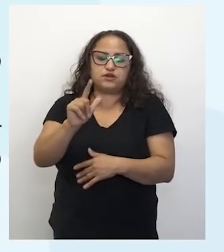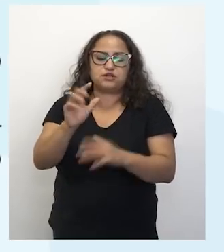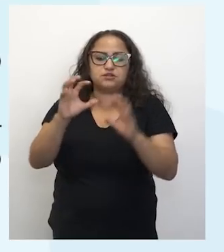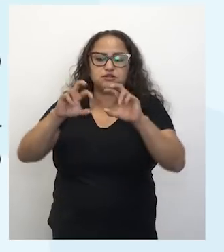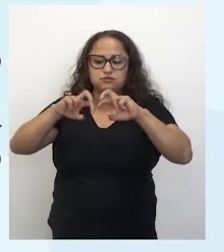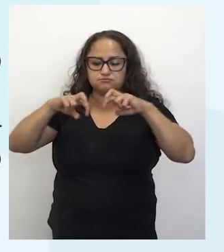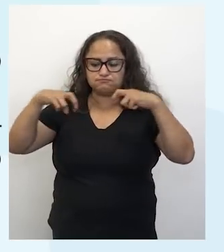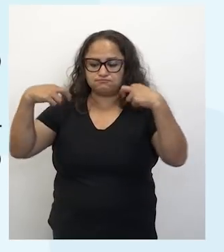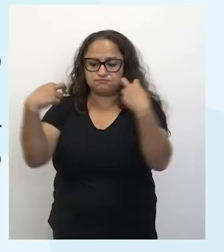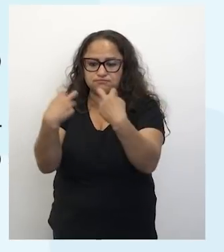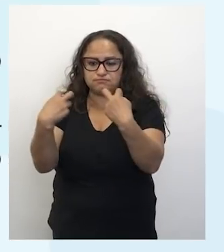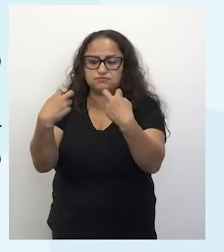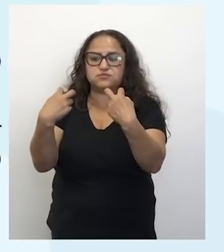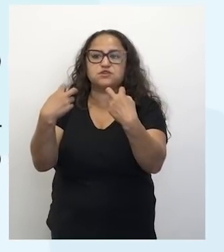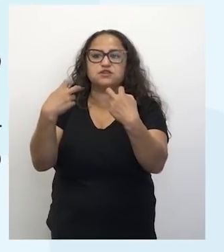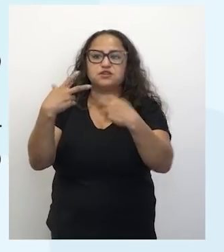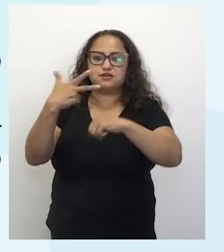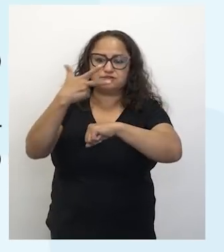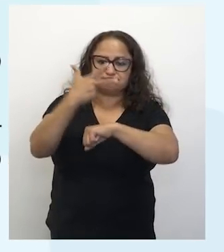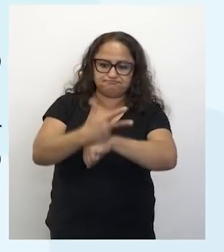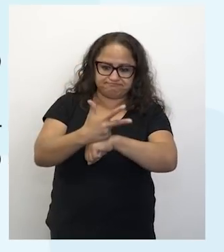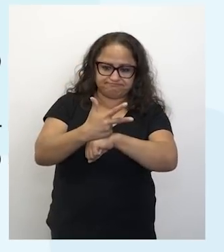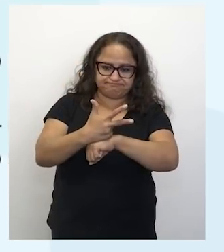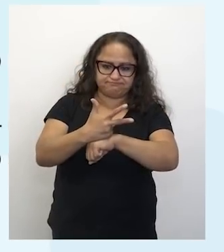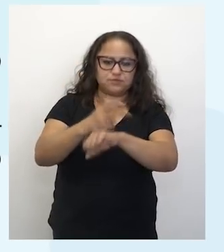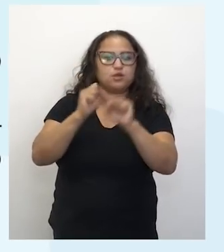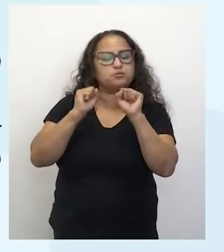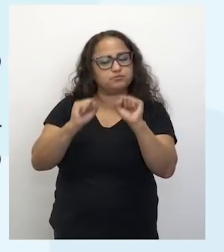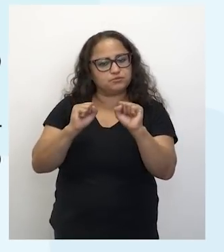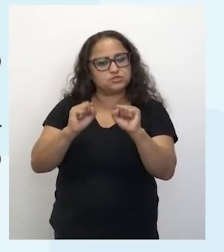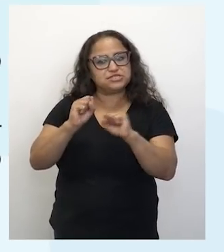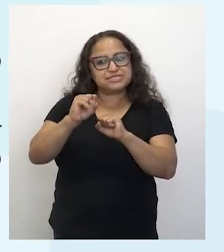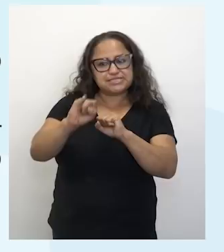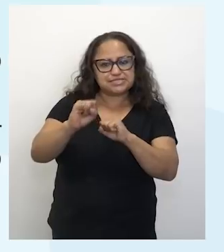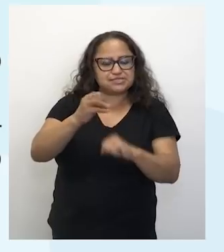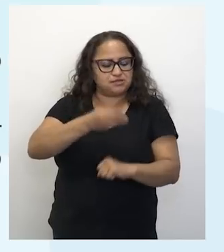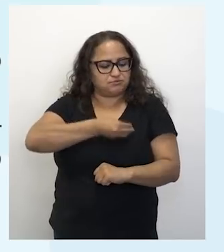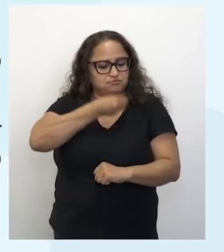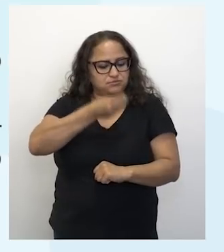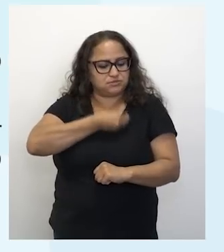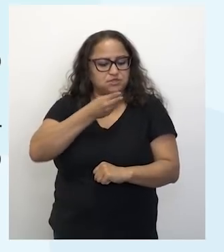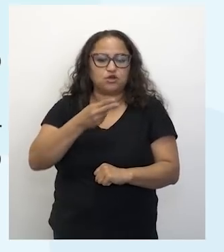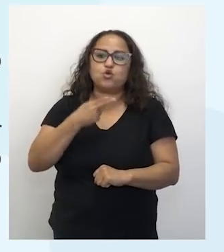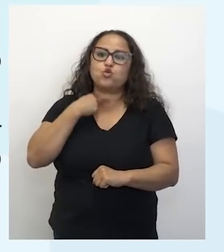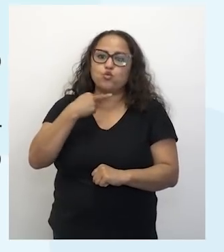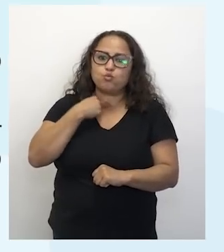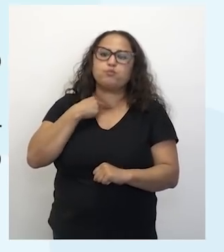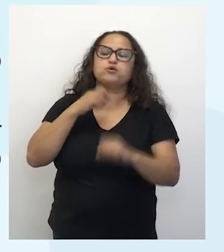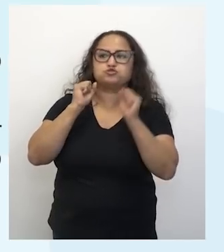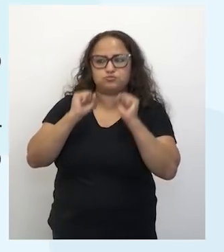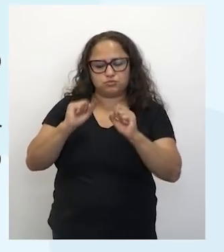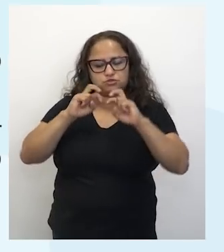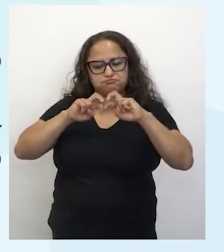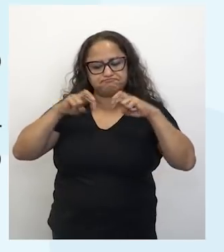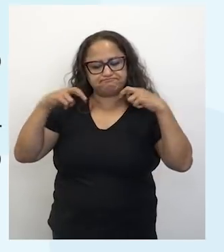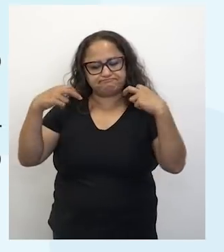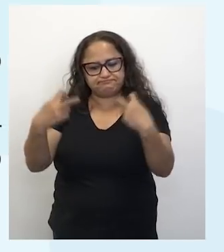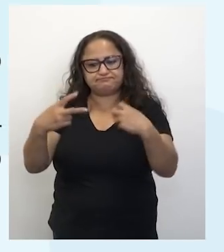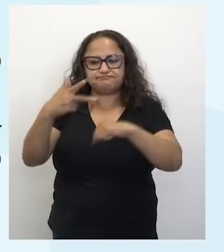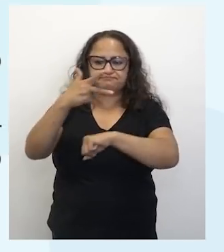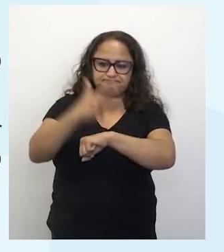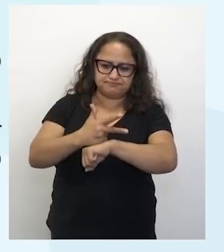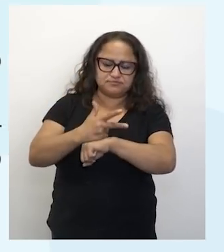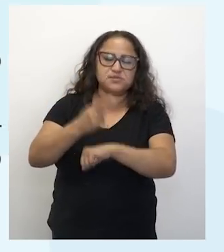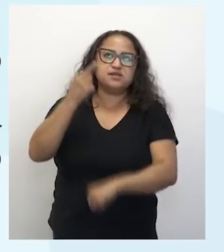conversa virtual, né? Se não dá para fazer presencial, nada impede dela ser virtual. E é importante que ele